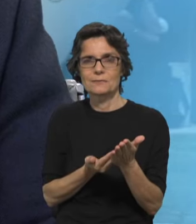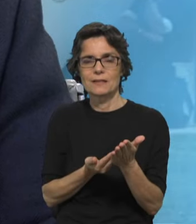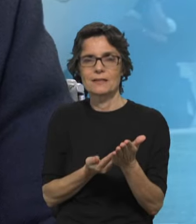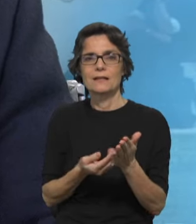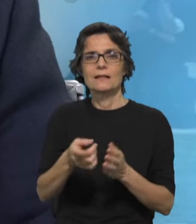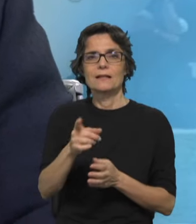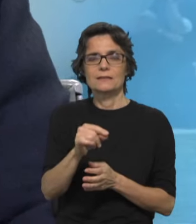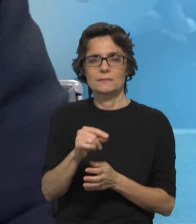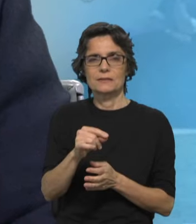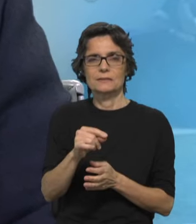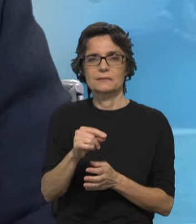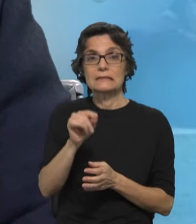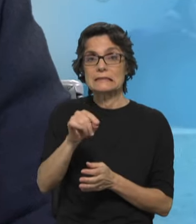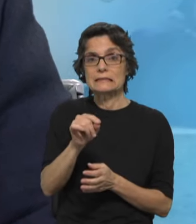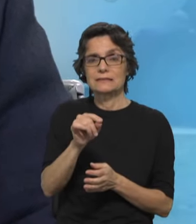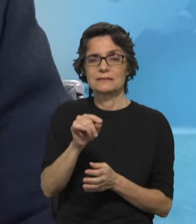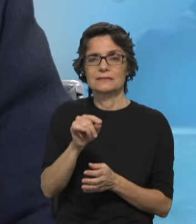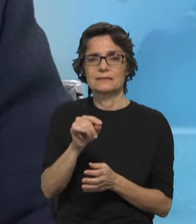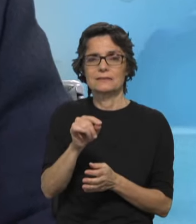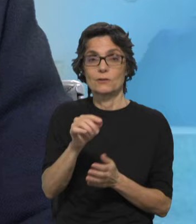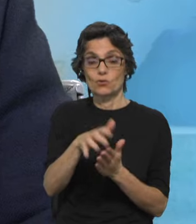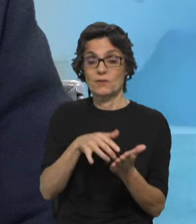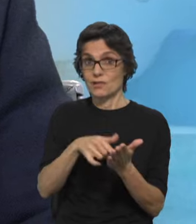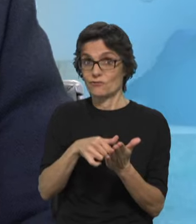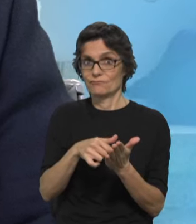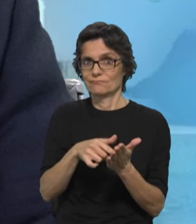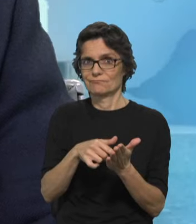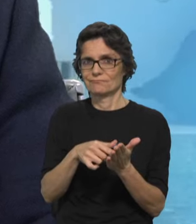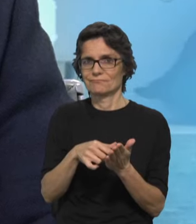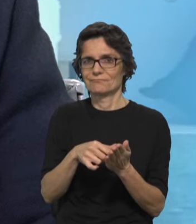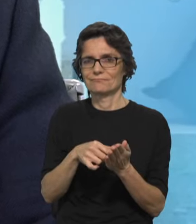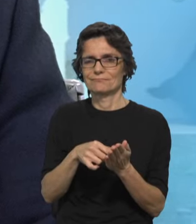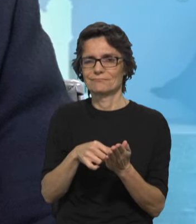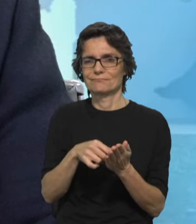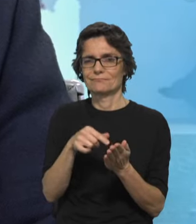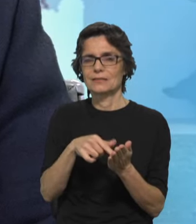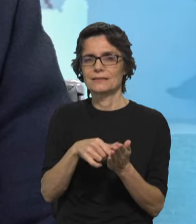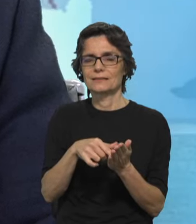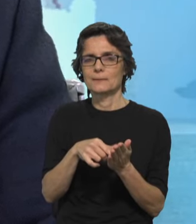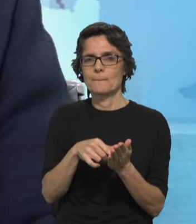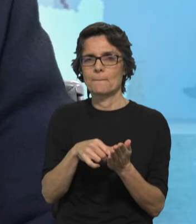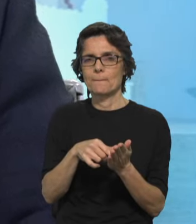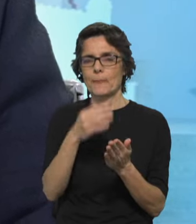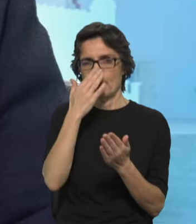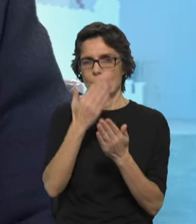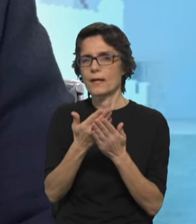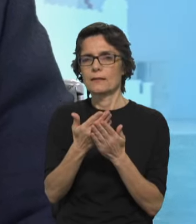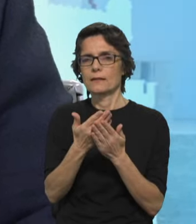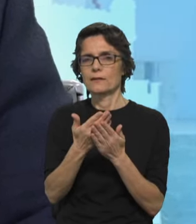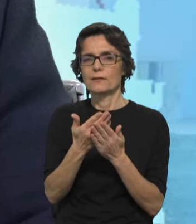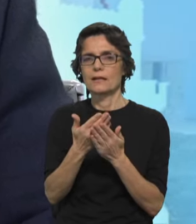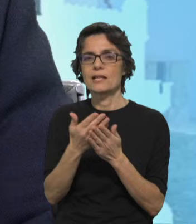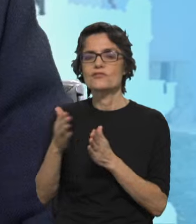estamos ainda, é preciso perceber, neste texto concreto do Evangelho, que estamos ainda num ambiente de caminho para a fé